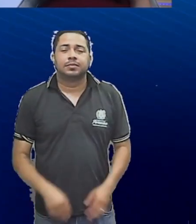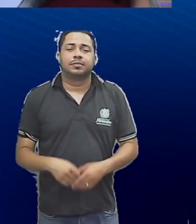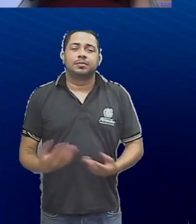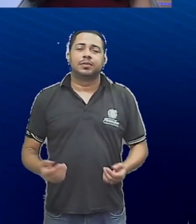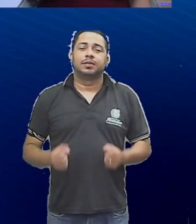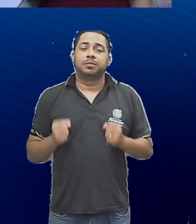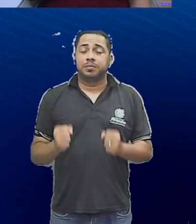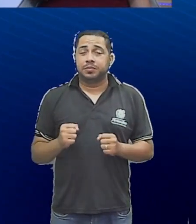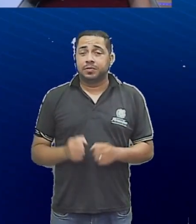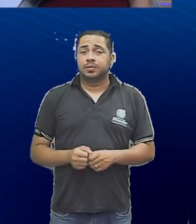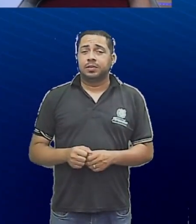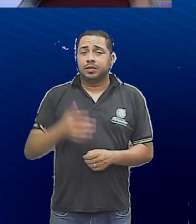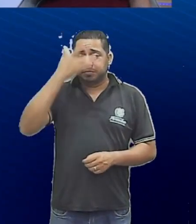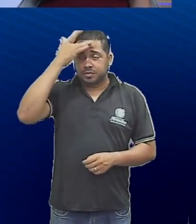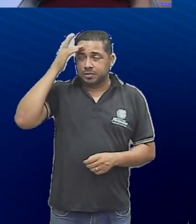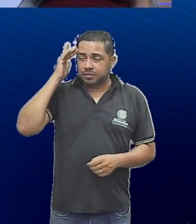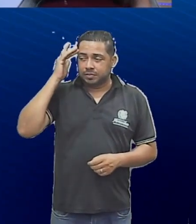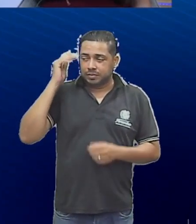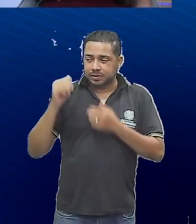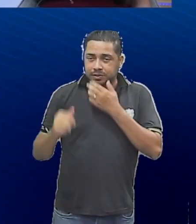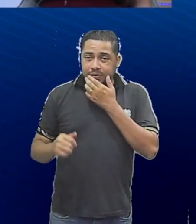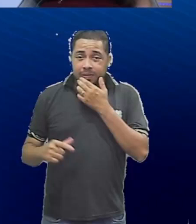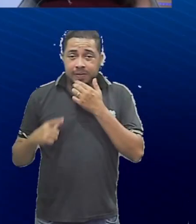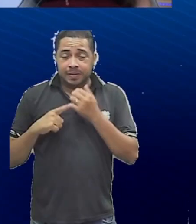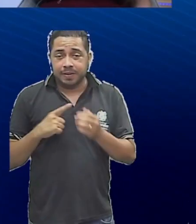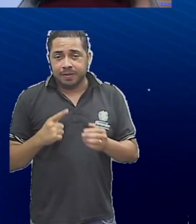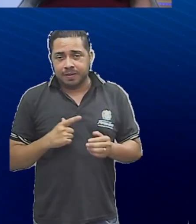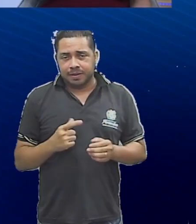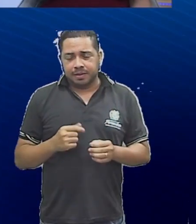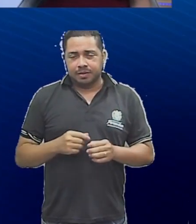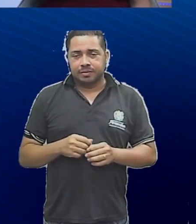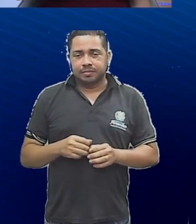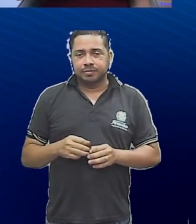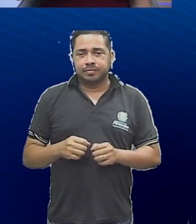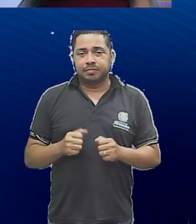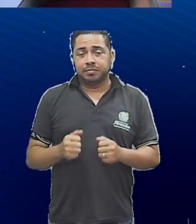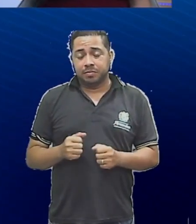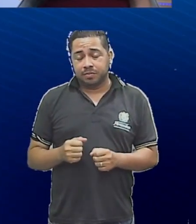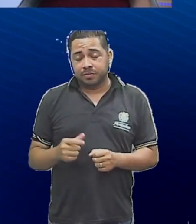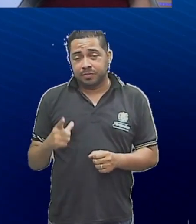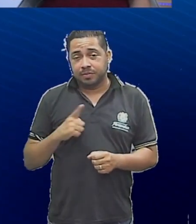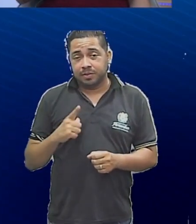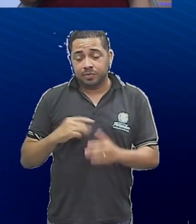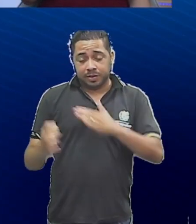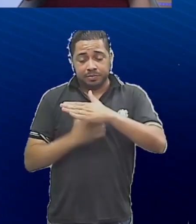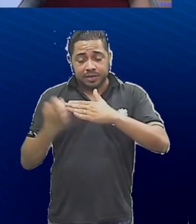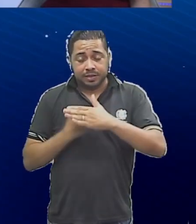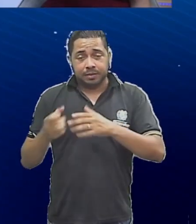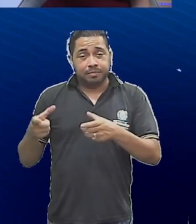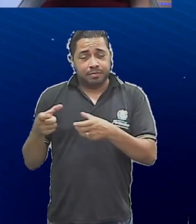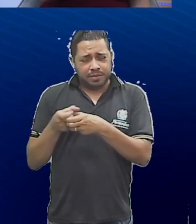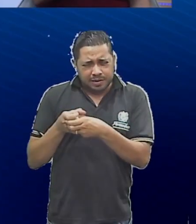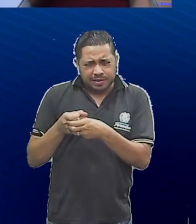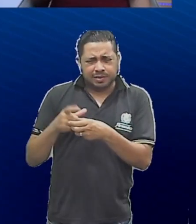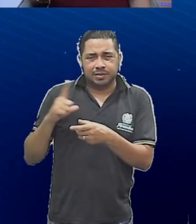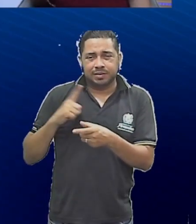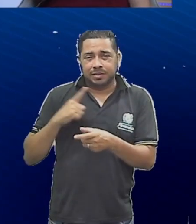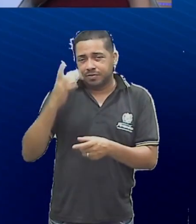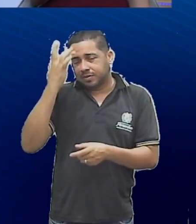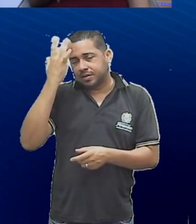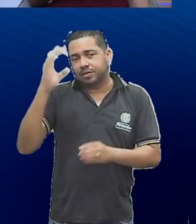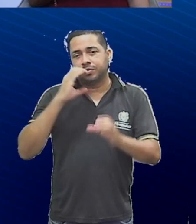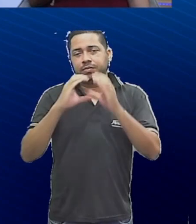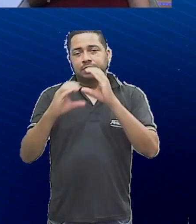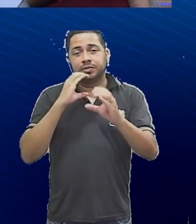permitem que o funcionário realmente se sinta parte da empresa. Então, uma empresa pequena, ela também tem essa facilidade de comunicação,